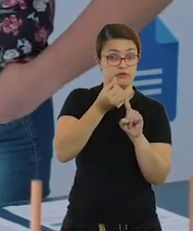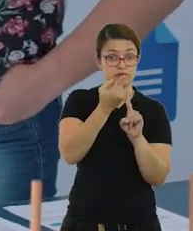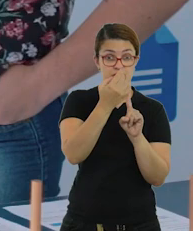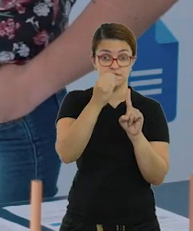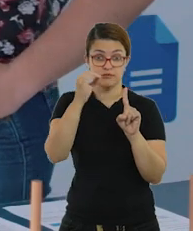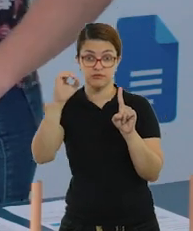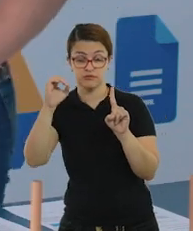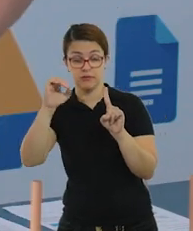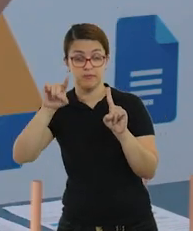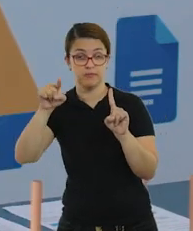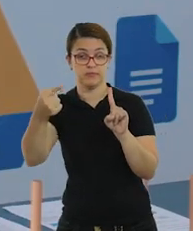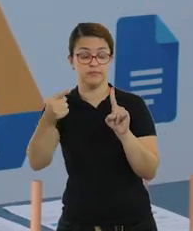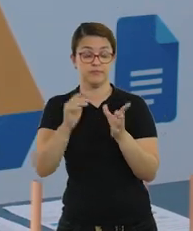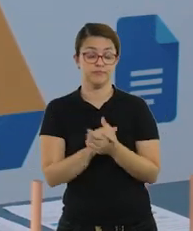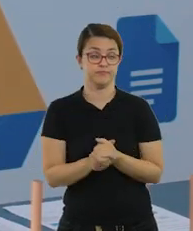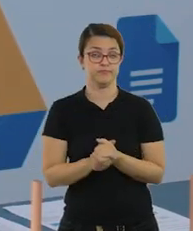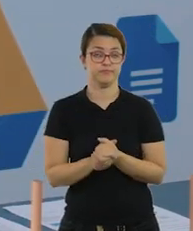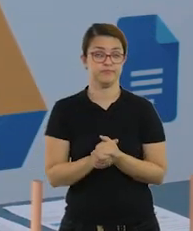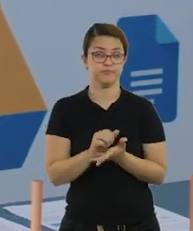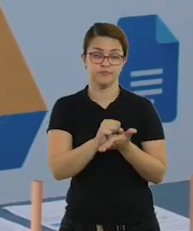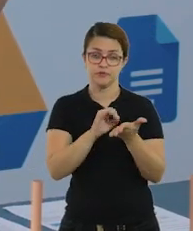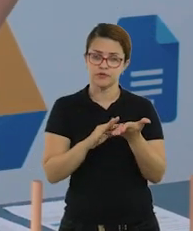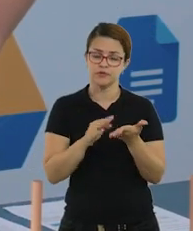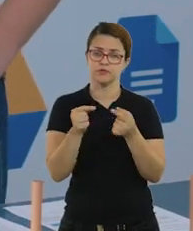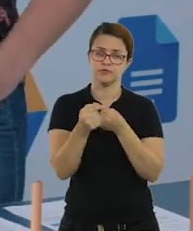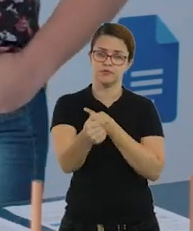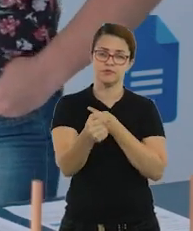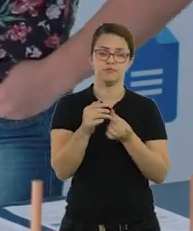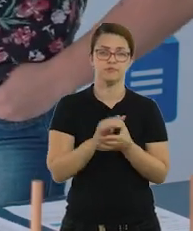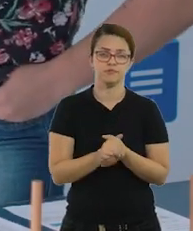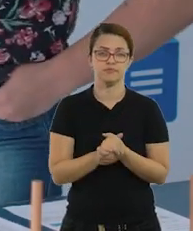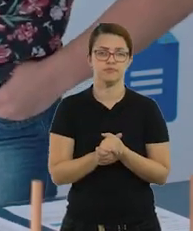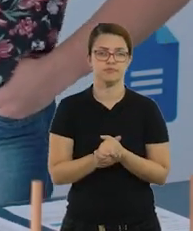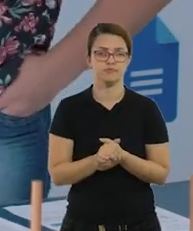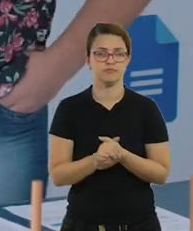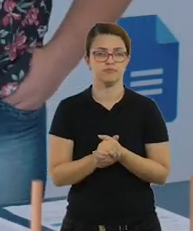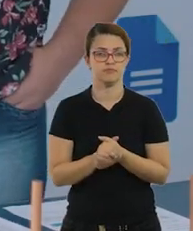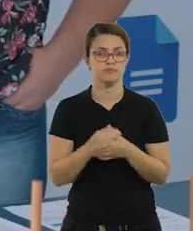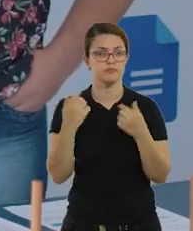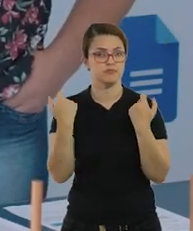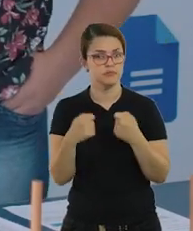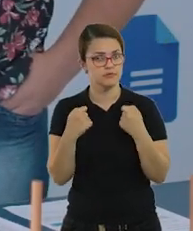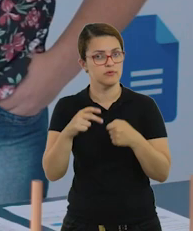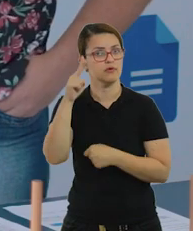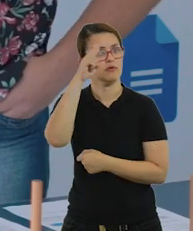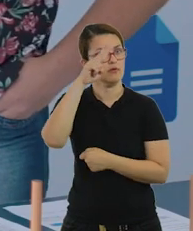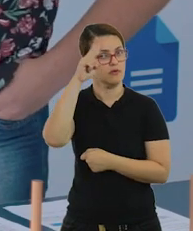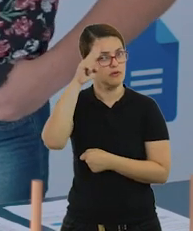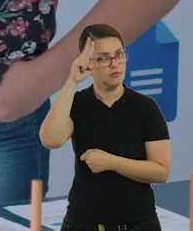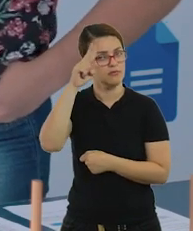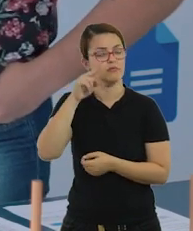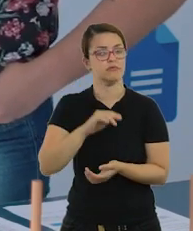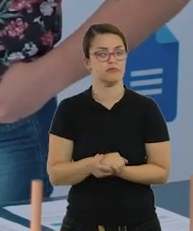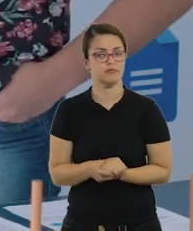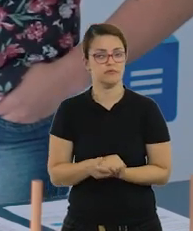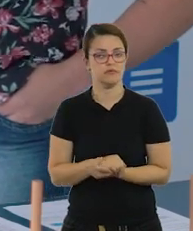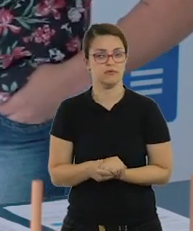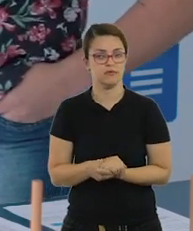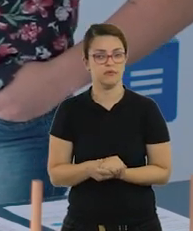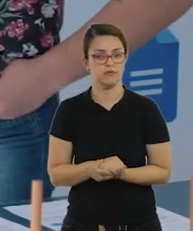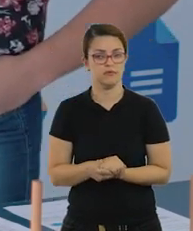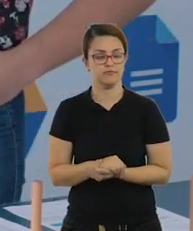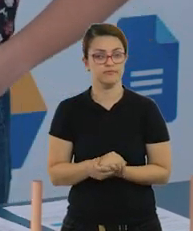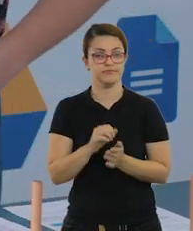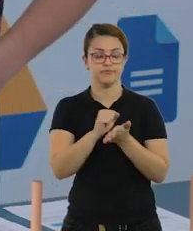mil, certo? Para realizar as atividades da semana, vocês vão precisar lembrar dessa parte, tá?